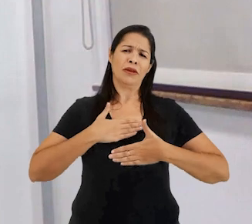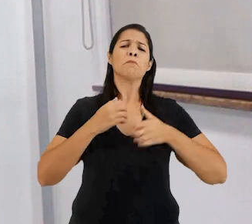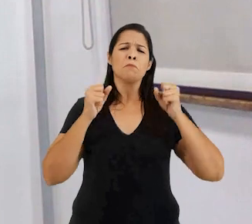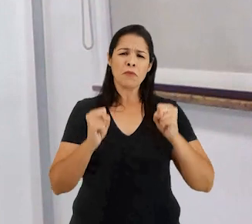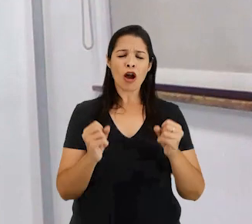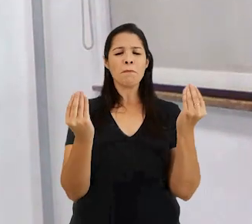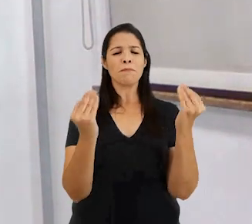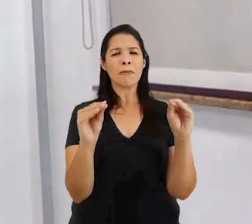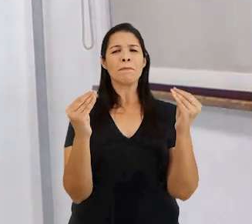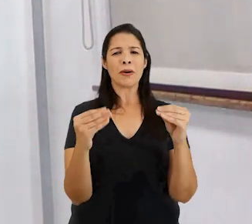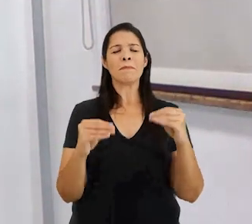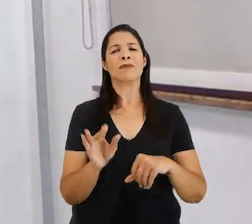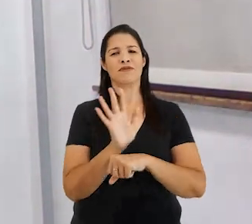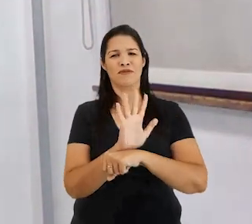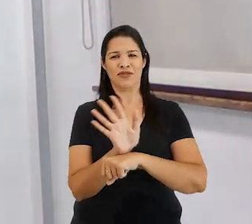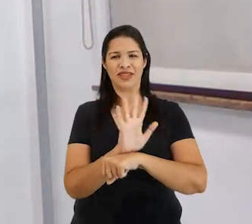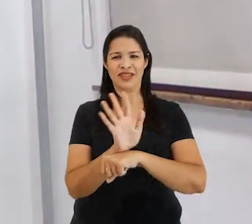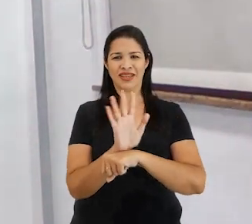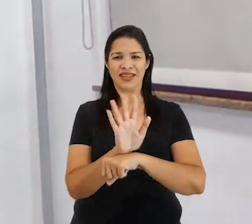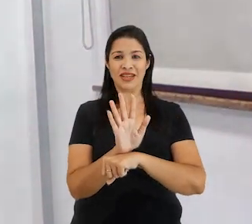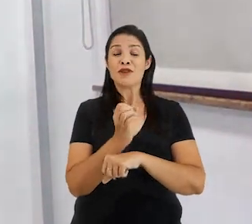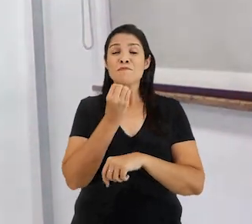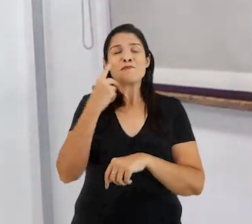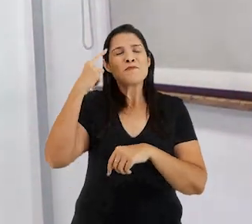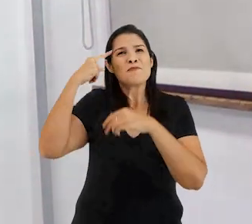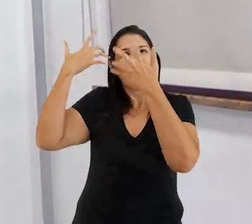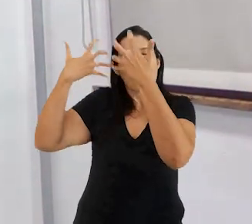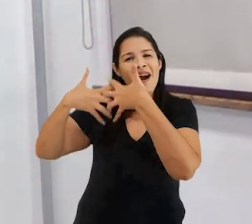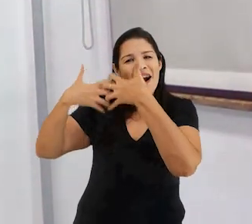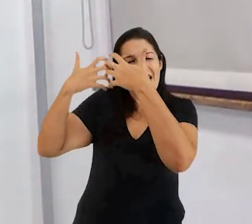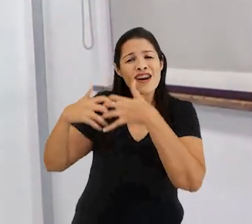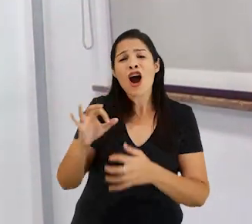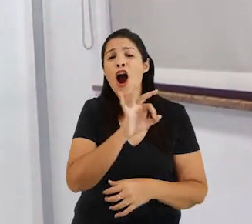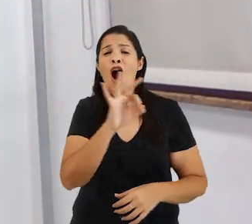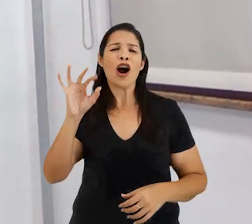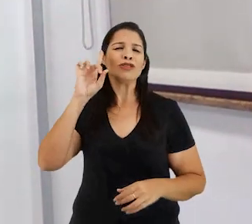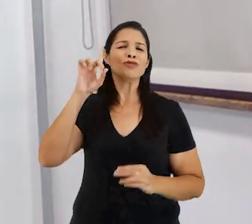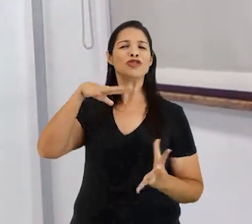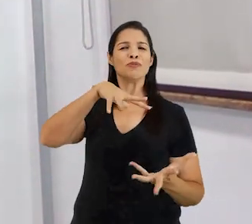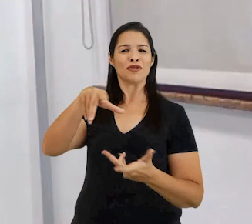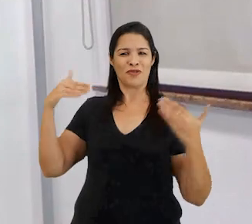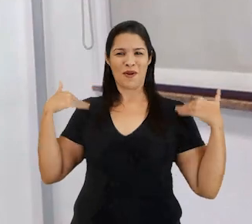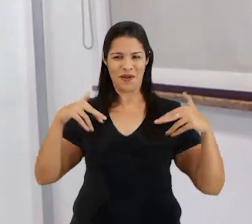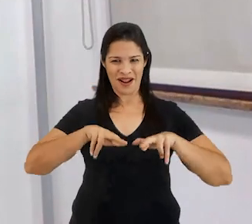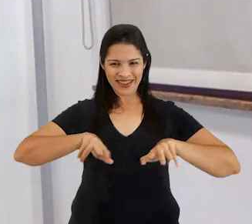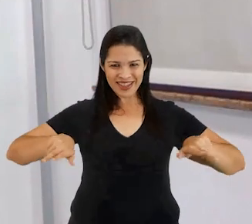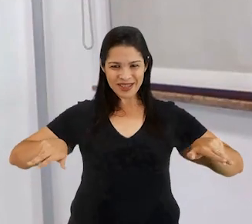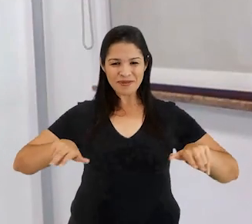comentários nos vídeos. Boas reflexões e ótimo Dia Mundial do Lazer!